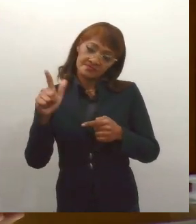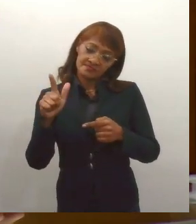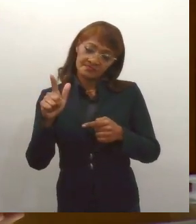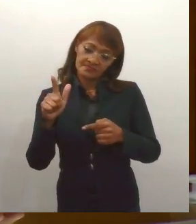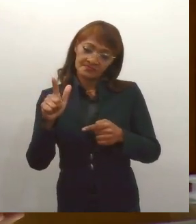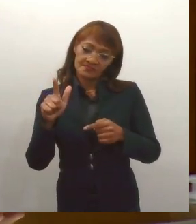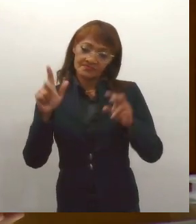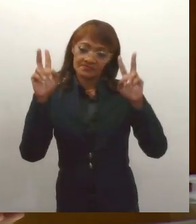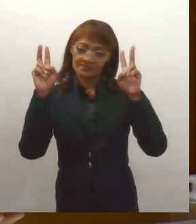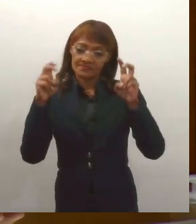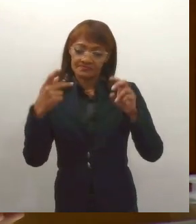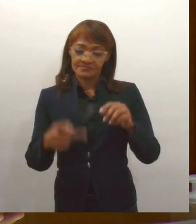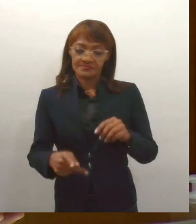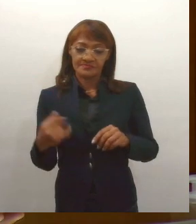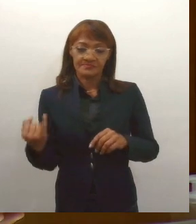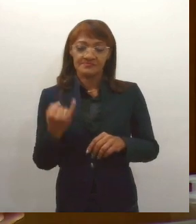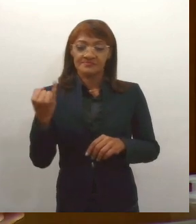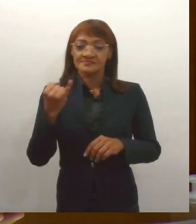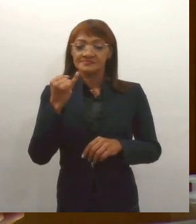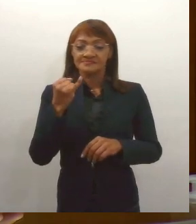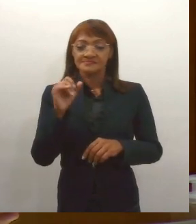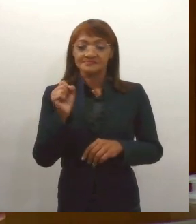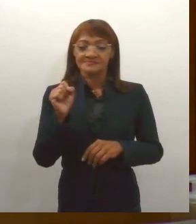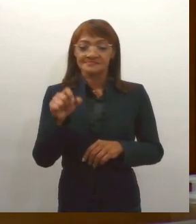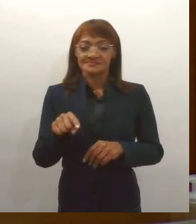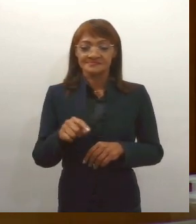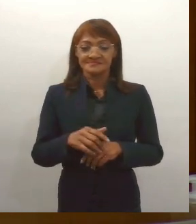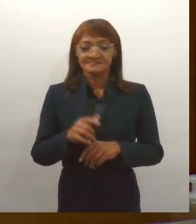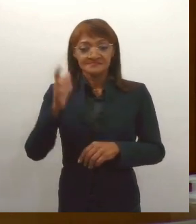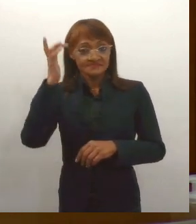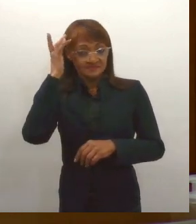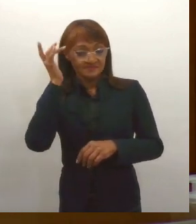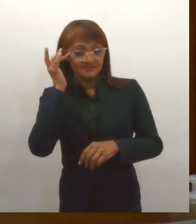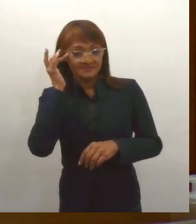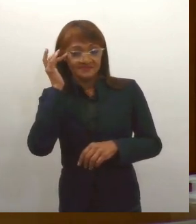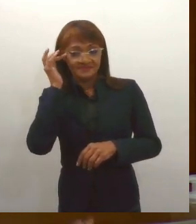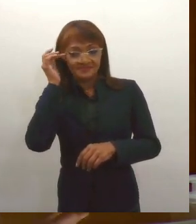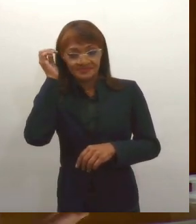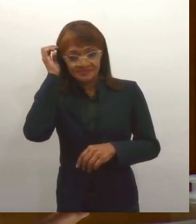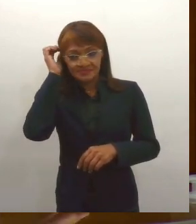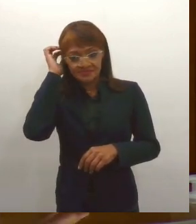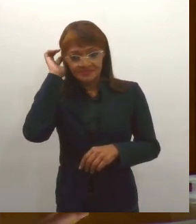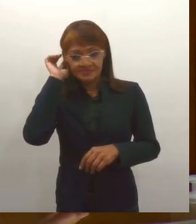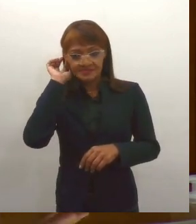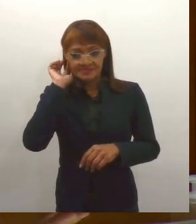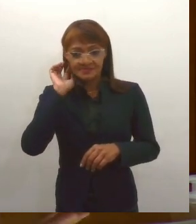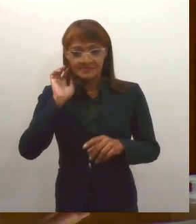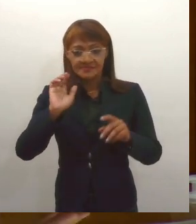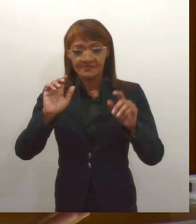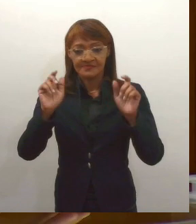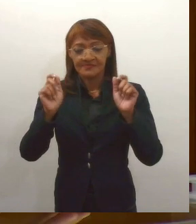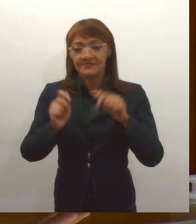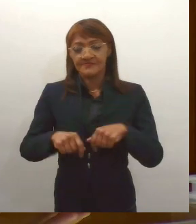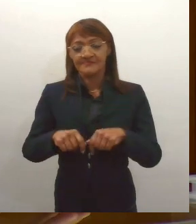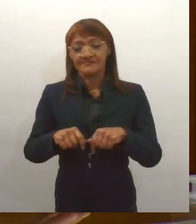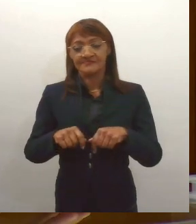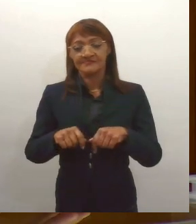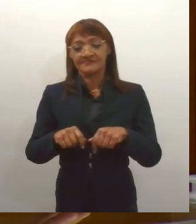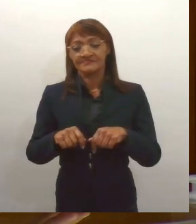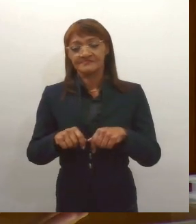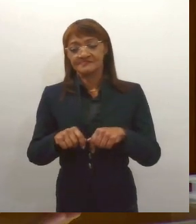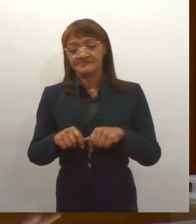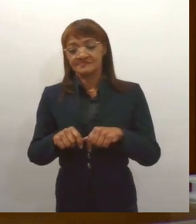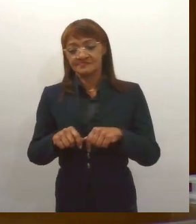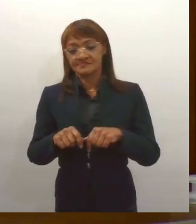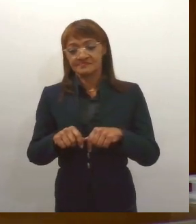acha n que possa ser uma obra fora n do contexto mas eu não tenho dúvida nenhuma